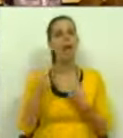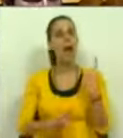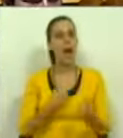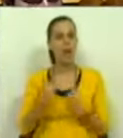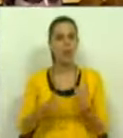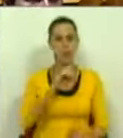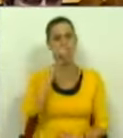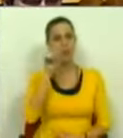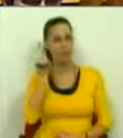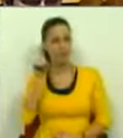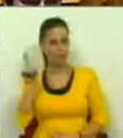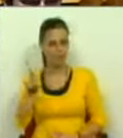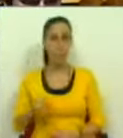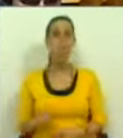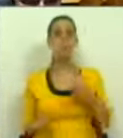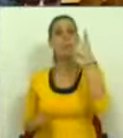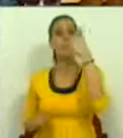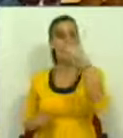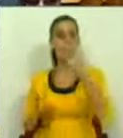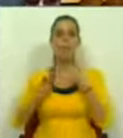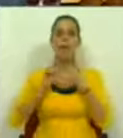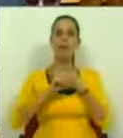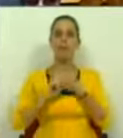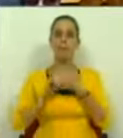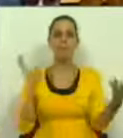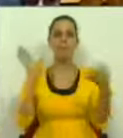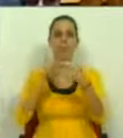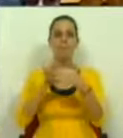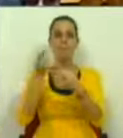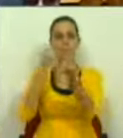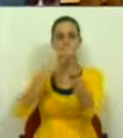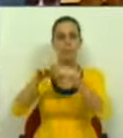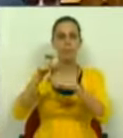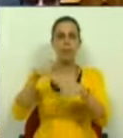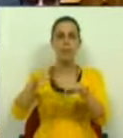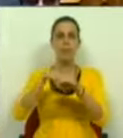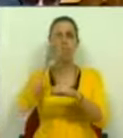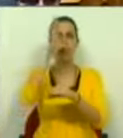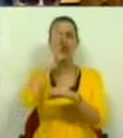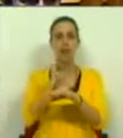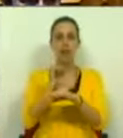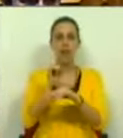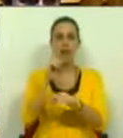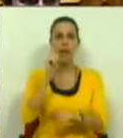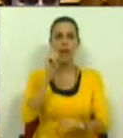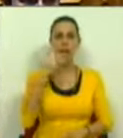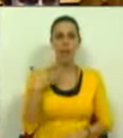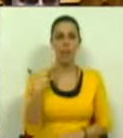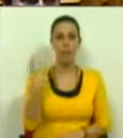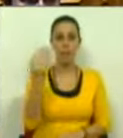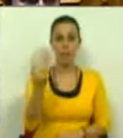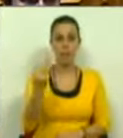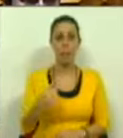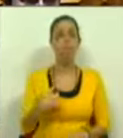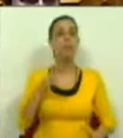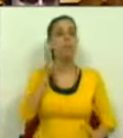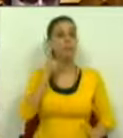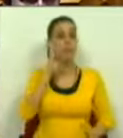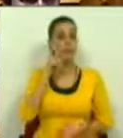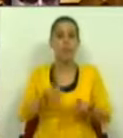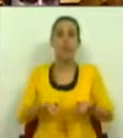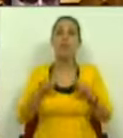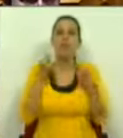algumas questões. A primeira tem a ver com a alienação da participação do Estado na EDP. Bem sabemos